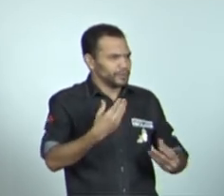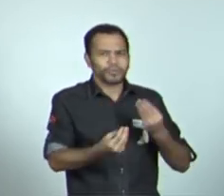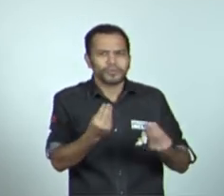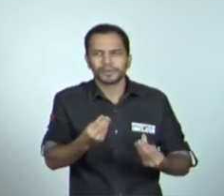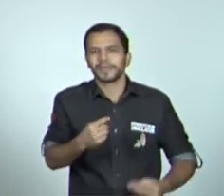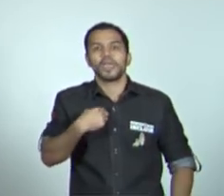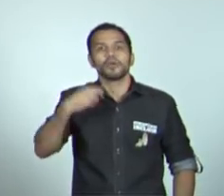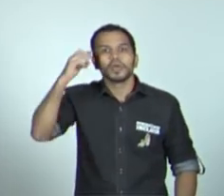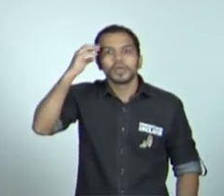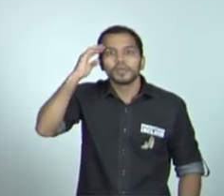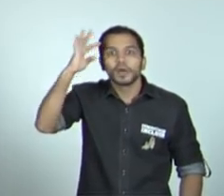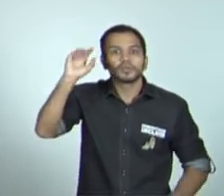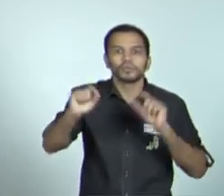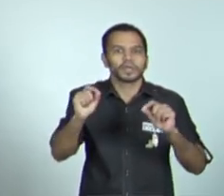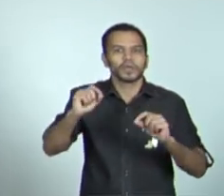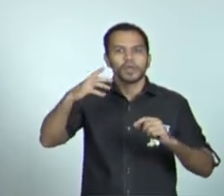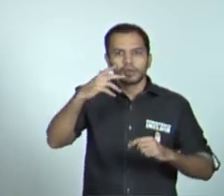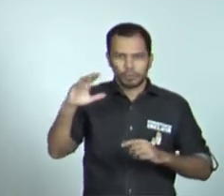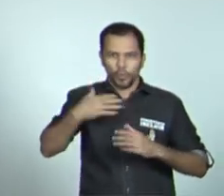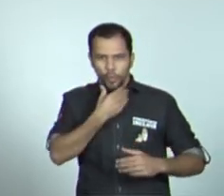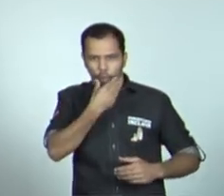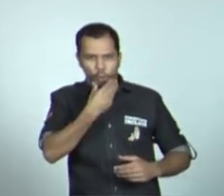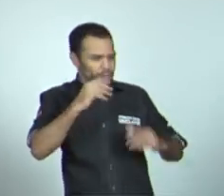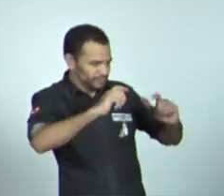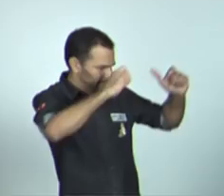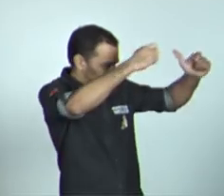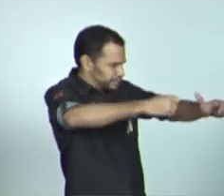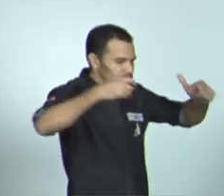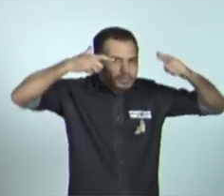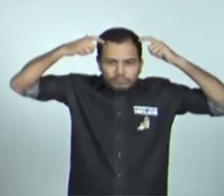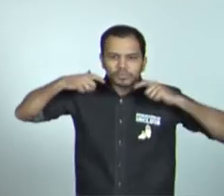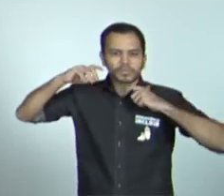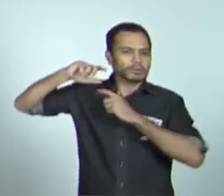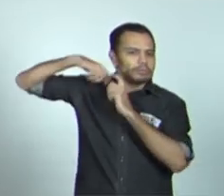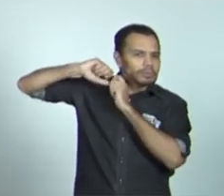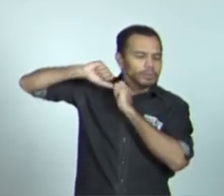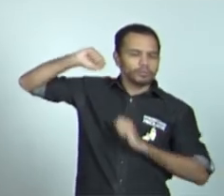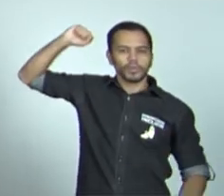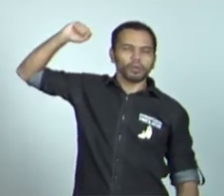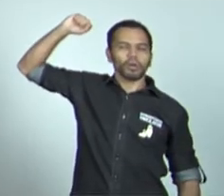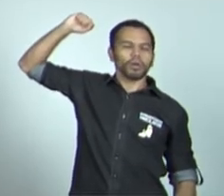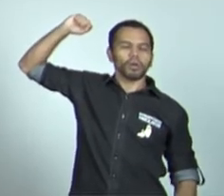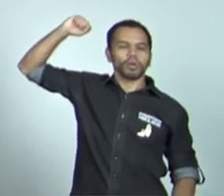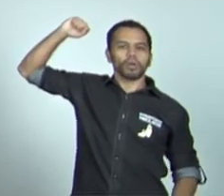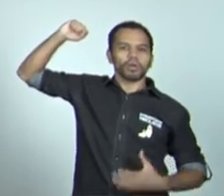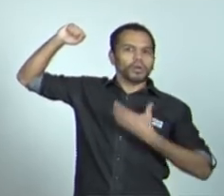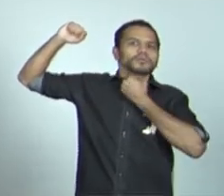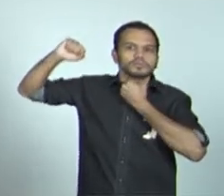enforca aqui e começa a novinhar não vier daqui a pouco quebra o pescoço pelo amor de deus mas ele